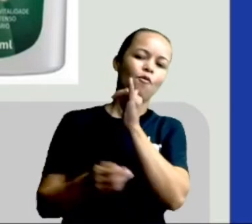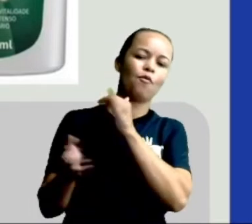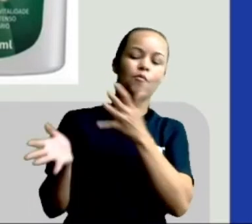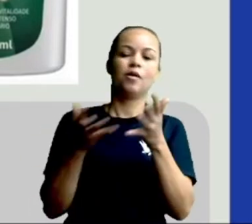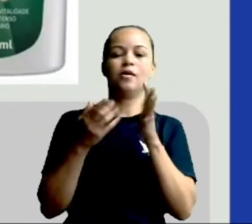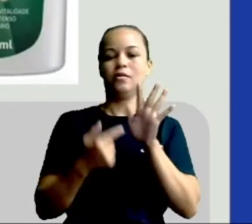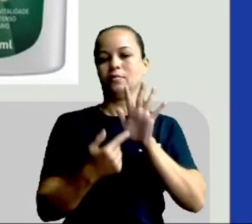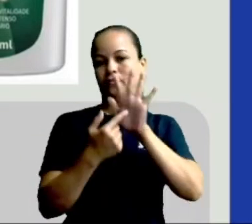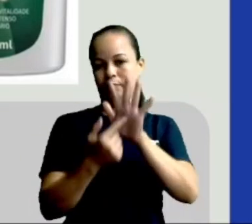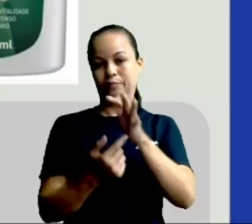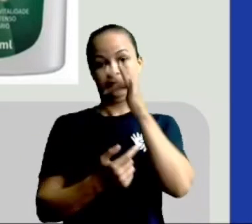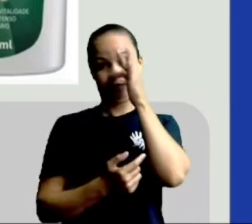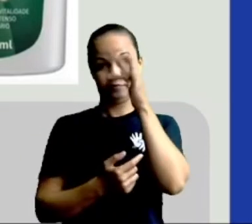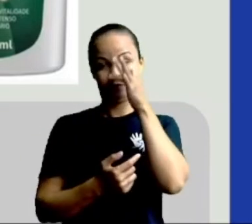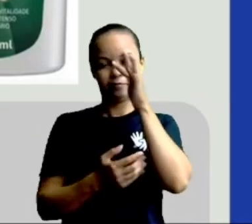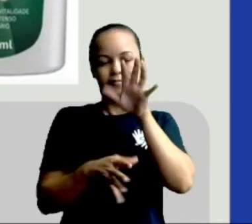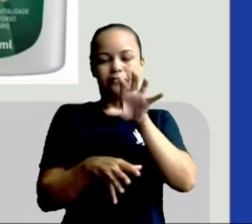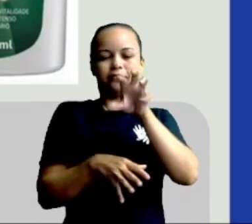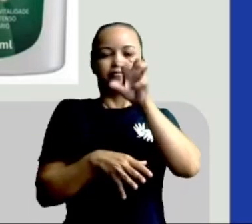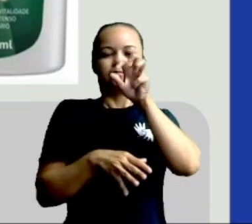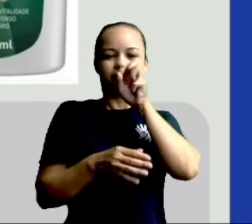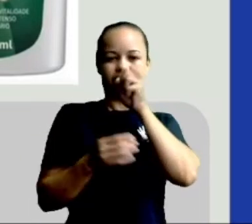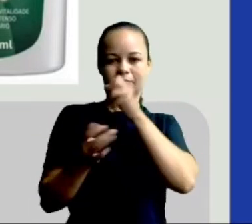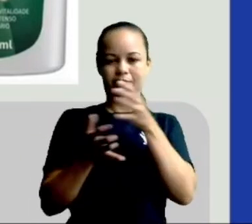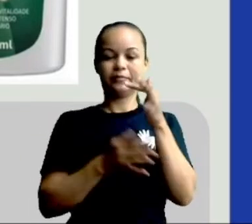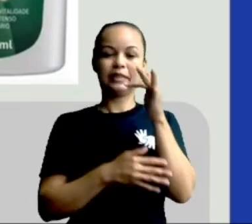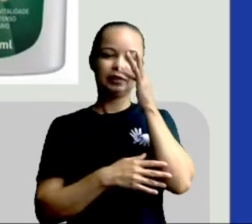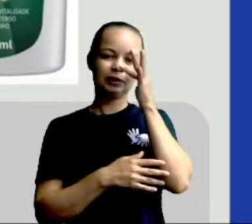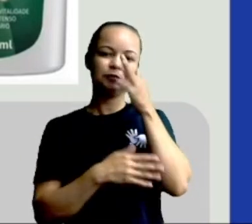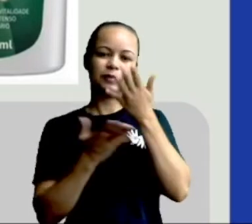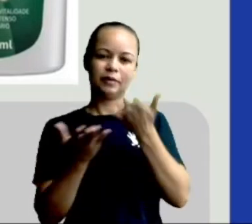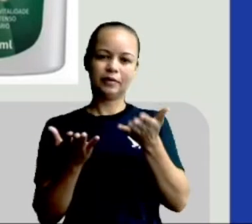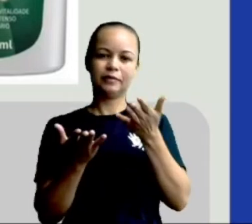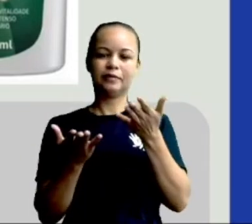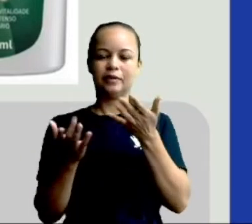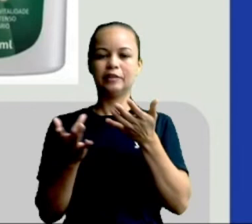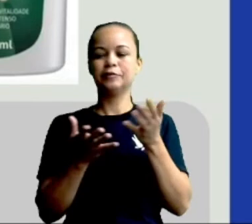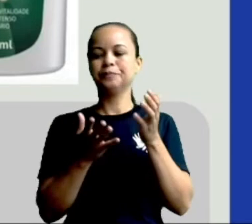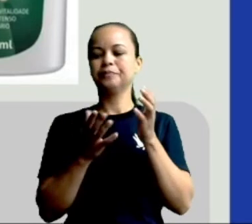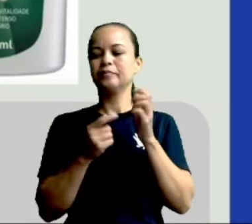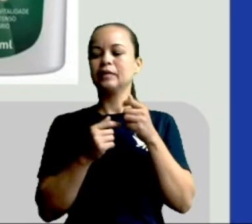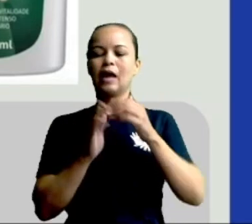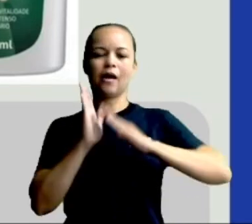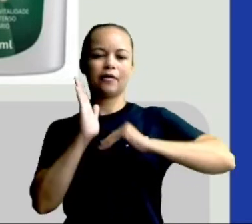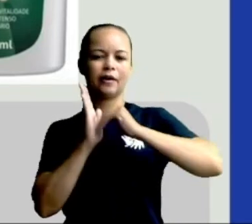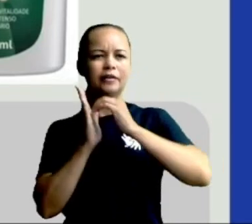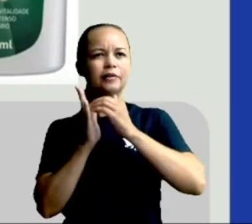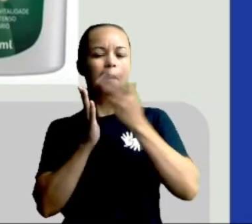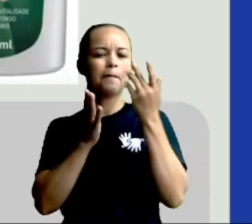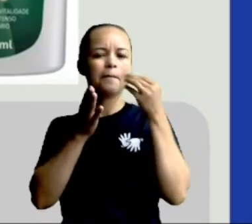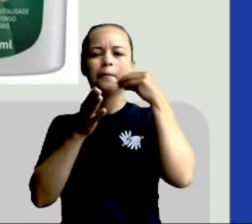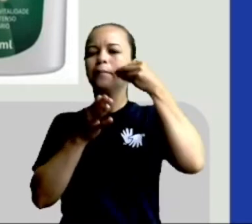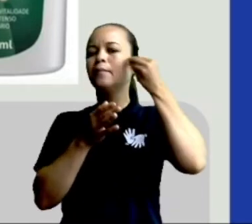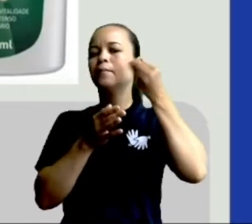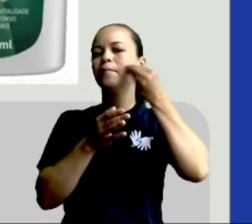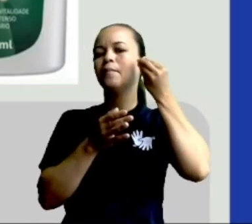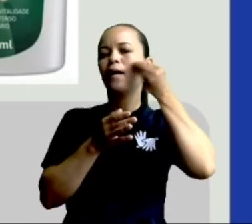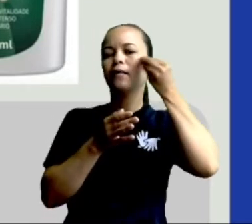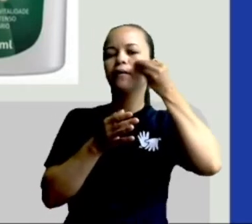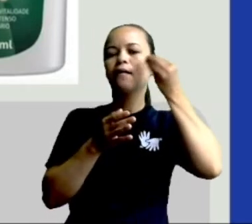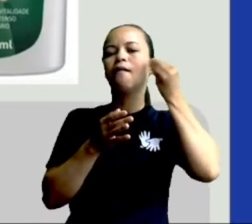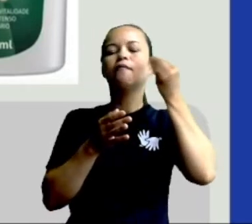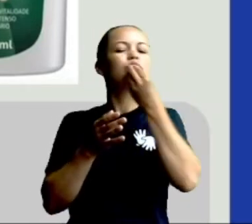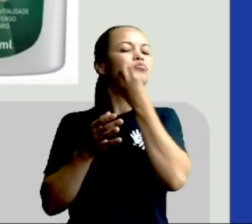aí das flores, inspiradas nas flores, nas plantas. As tintas, as maquiagens também, tudo isso aí,